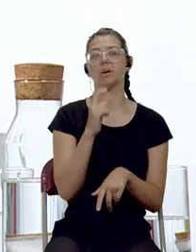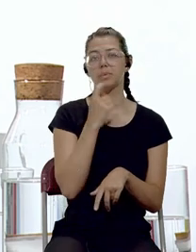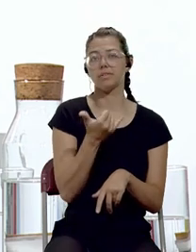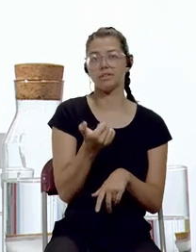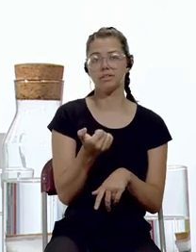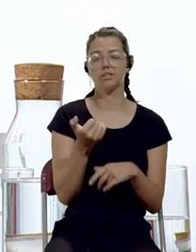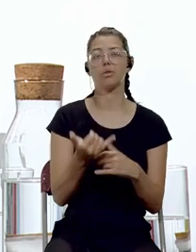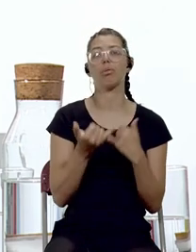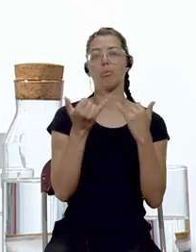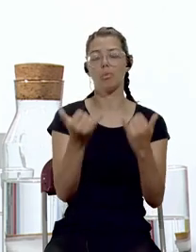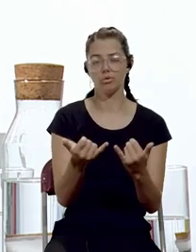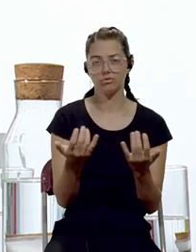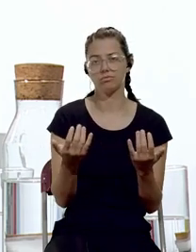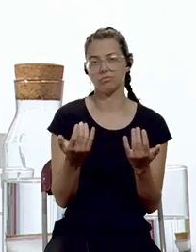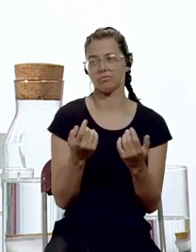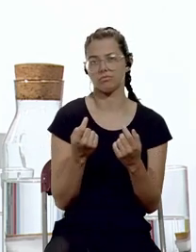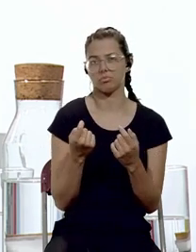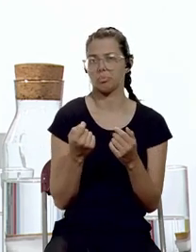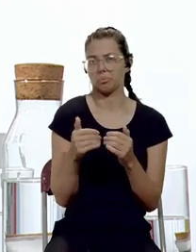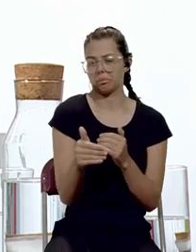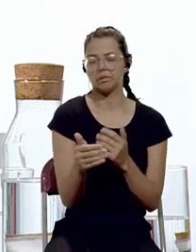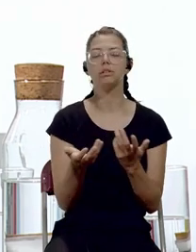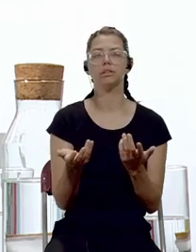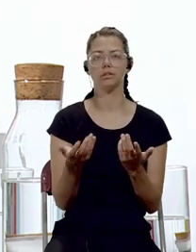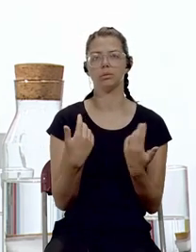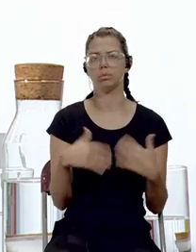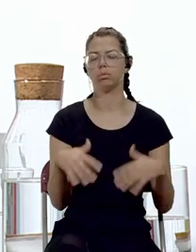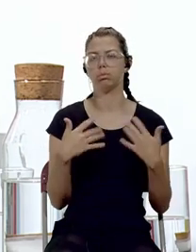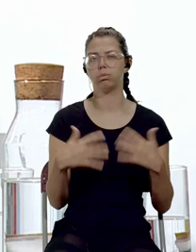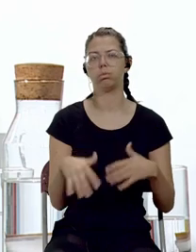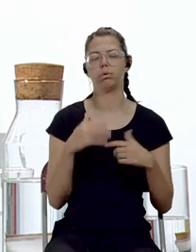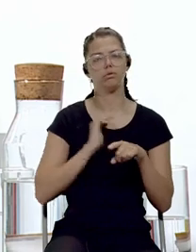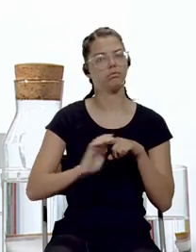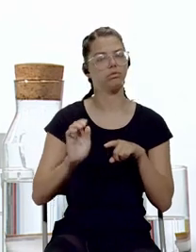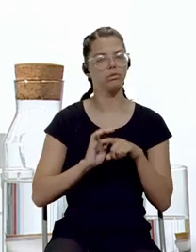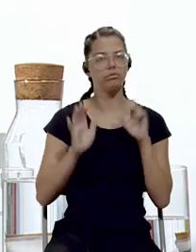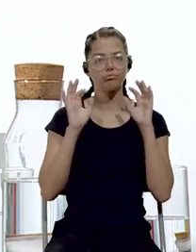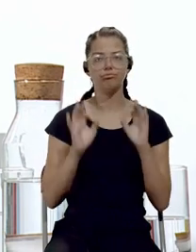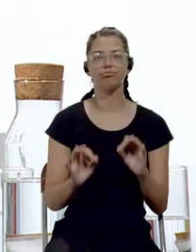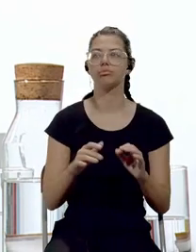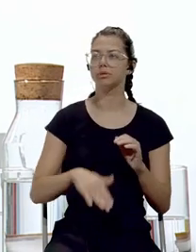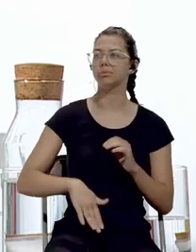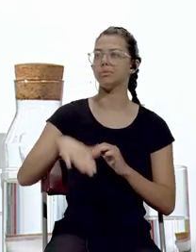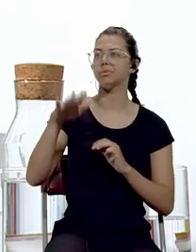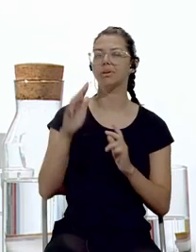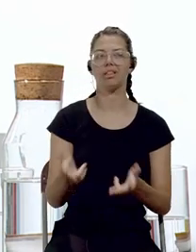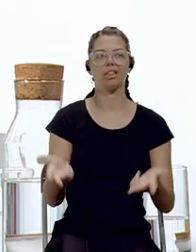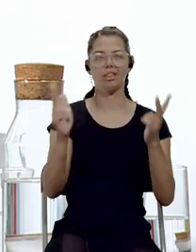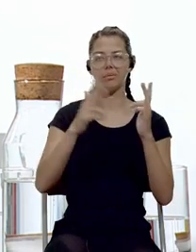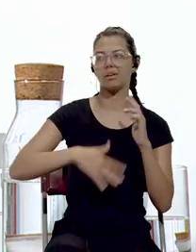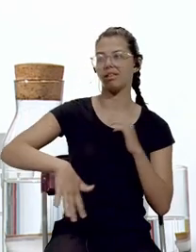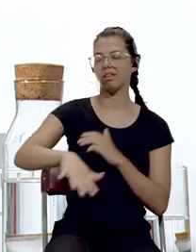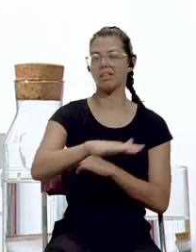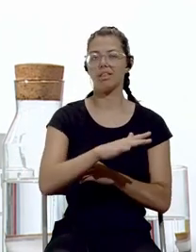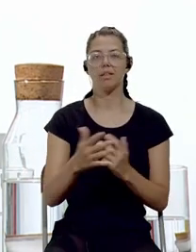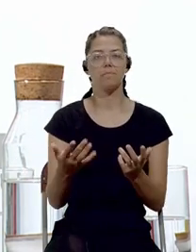Abril, e de facto isso foi um grande privilégio. Foi um grande privilégio crescer em liberdade, e eu durante